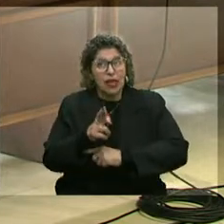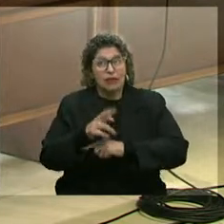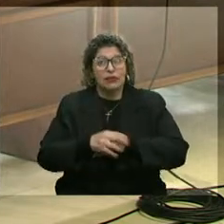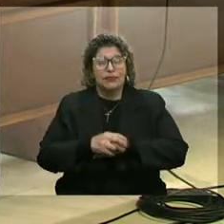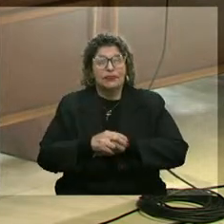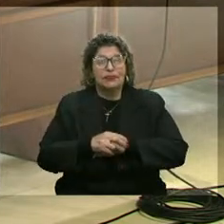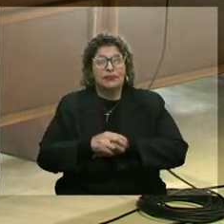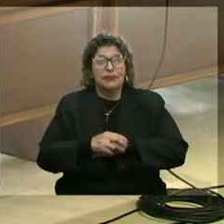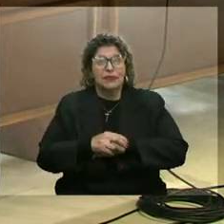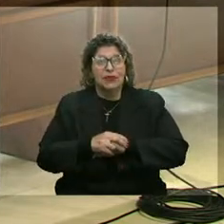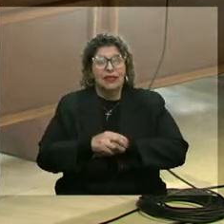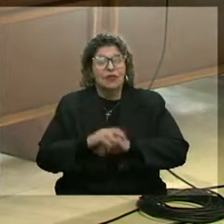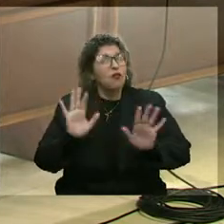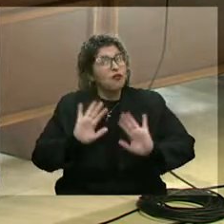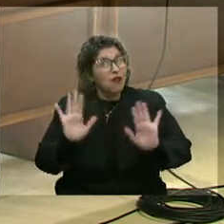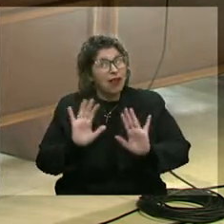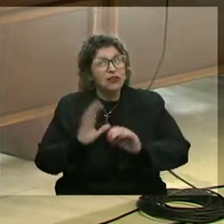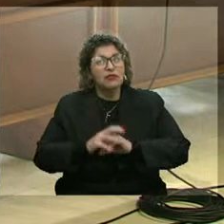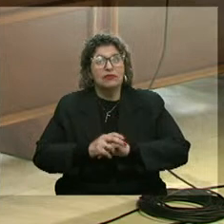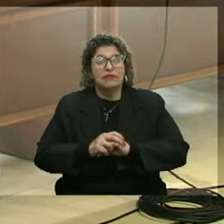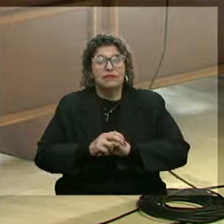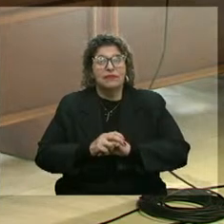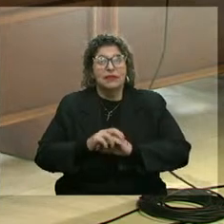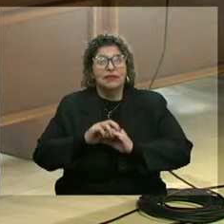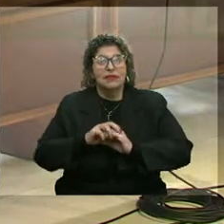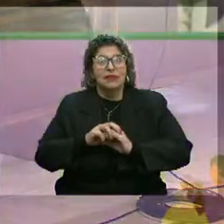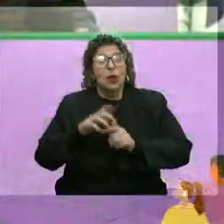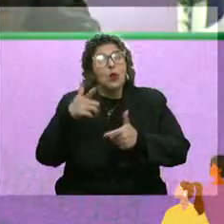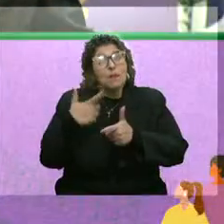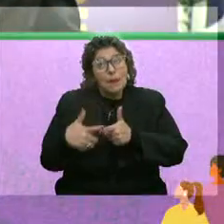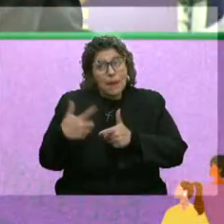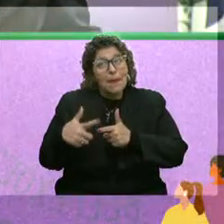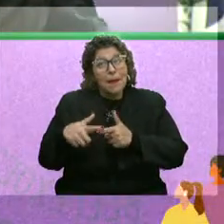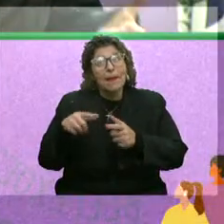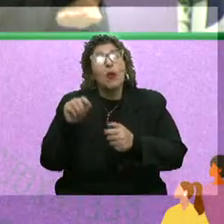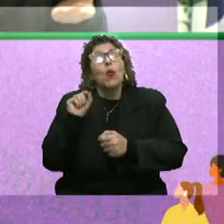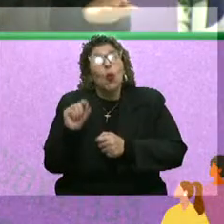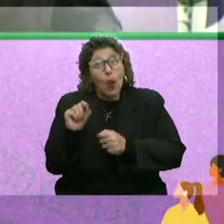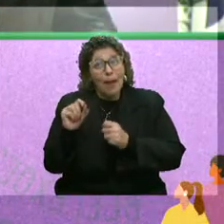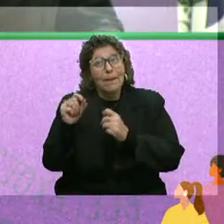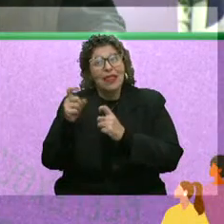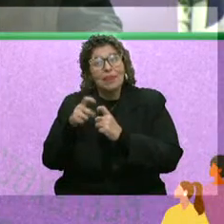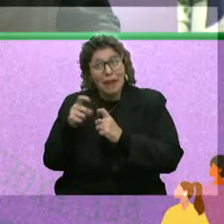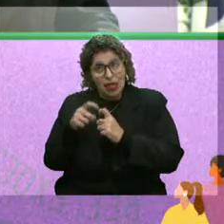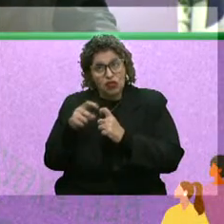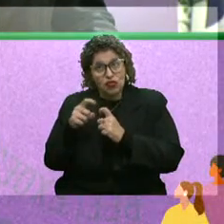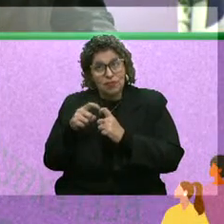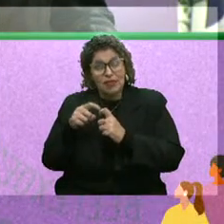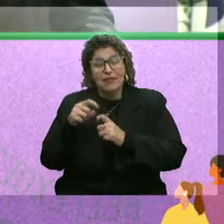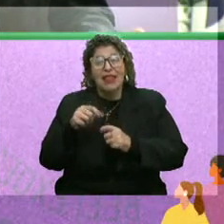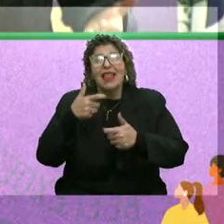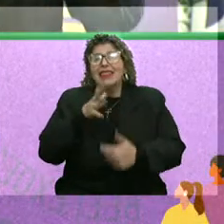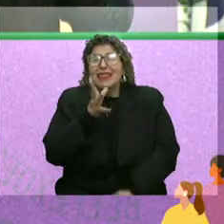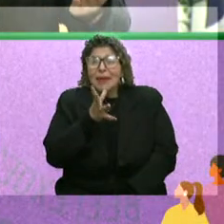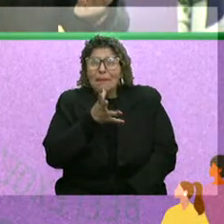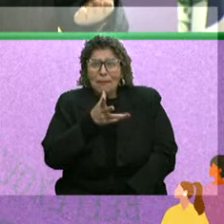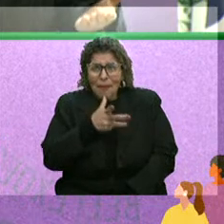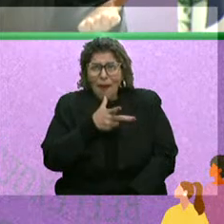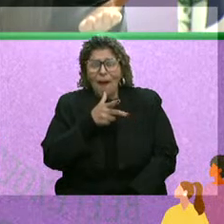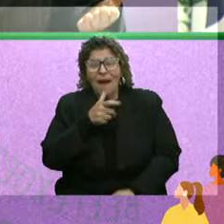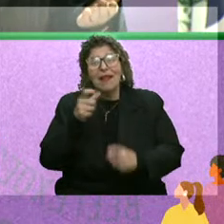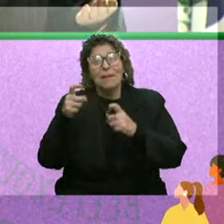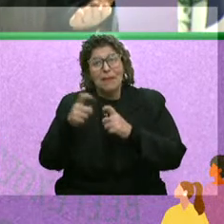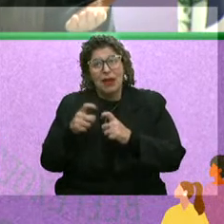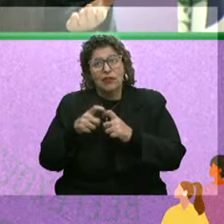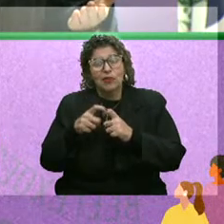Bem, sem falar da pandemia, o problema é médico, porque ele está falando da demora de atendimento. Então, na cabeça dele,